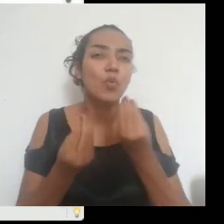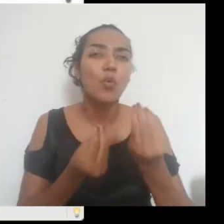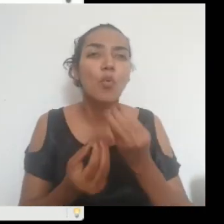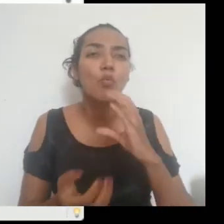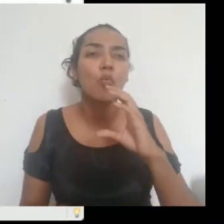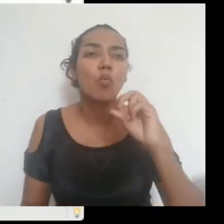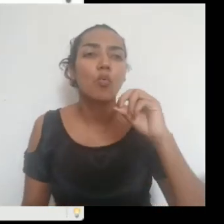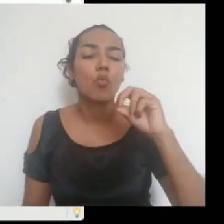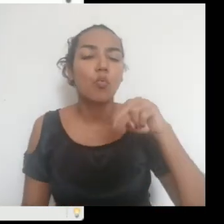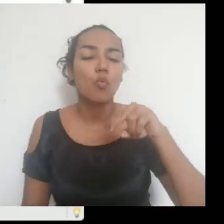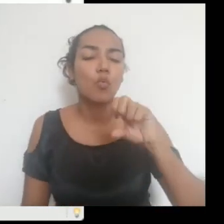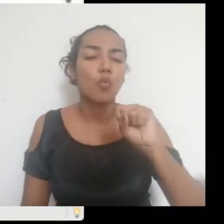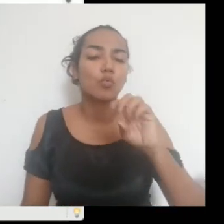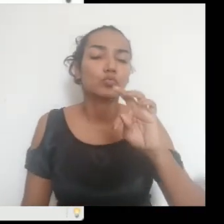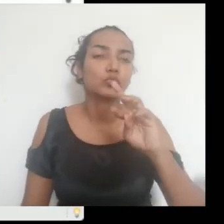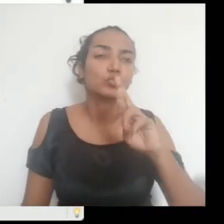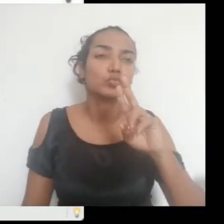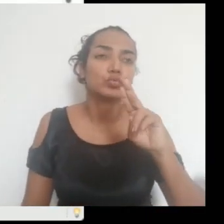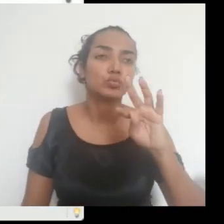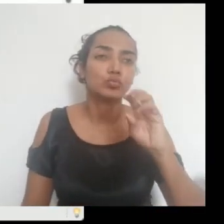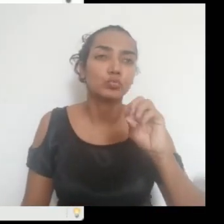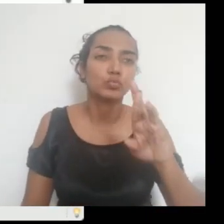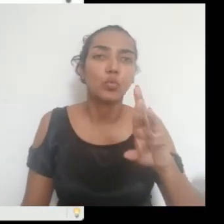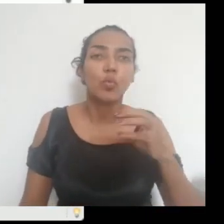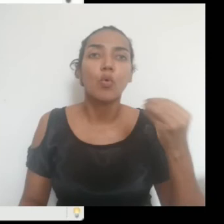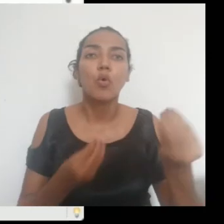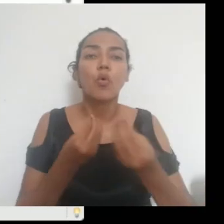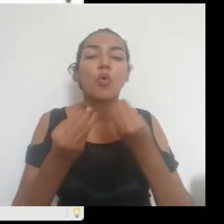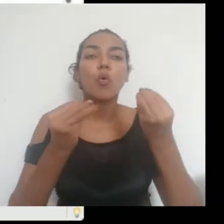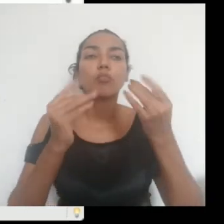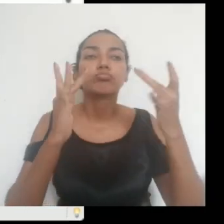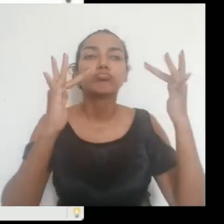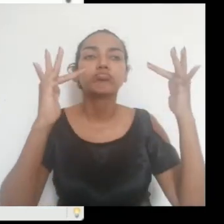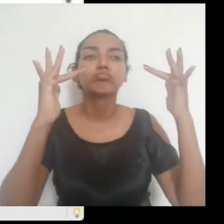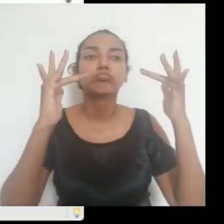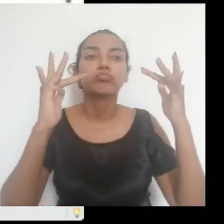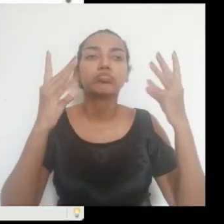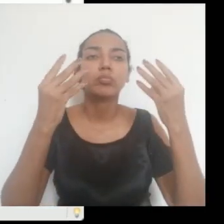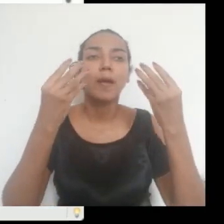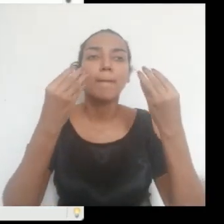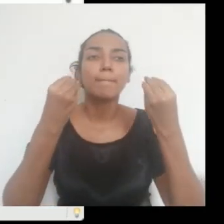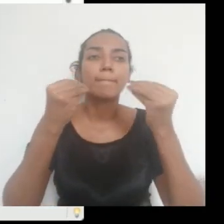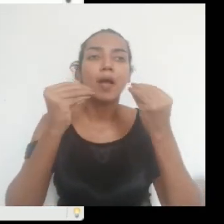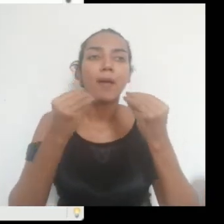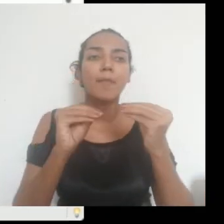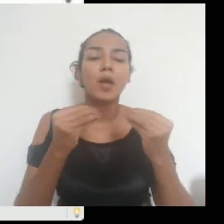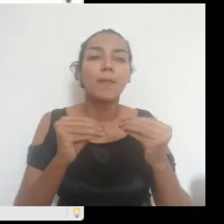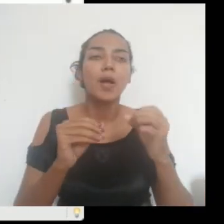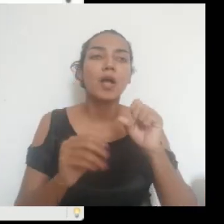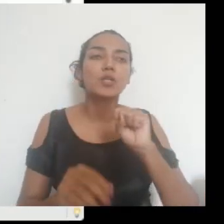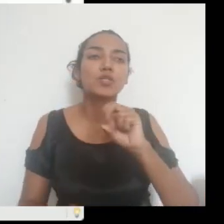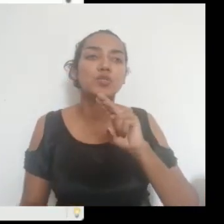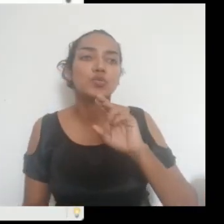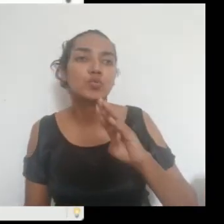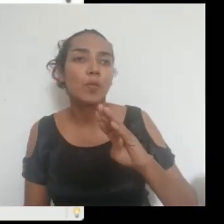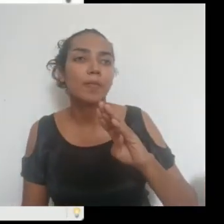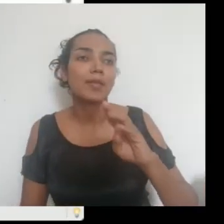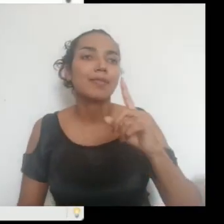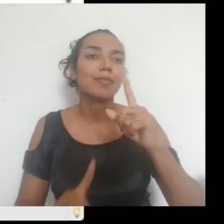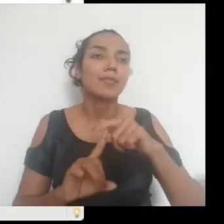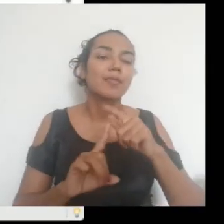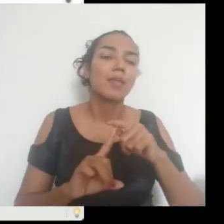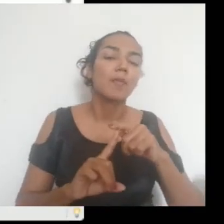construtor? Como é que eu faço as atribuições entre subtipos ou o meu supertipo e o